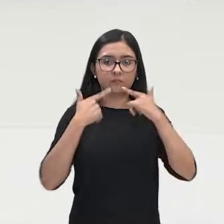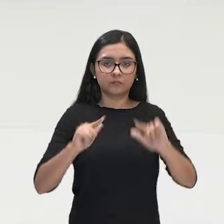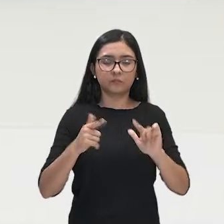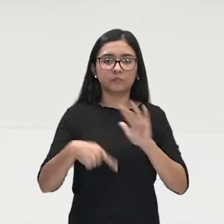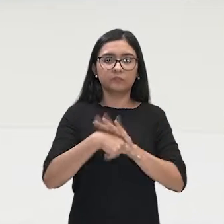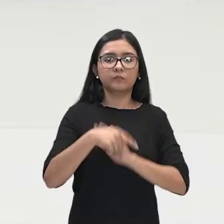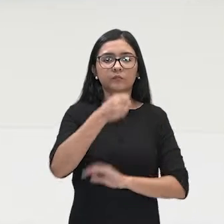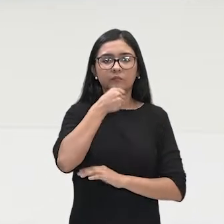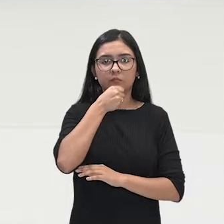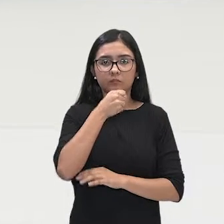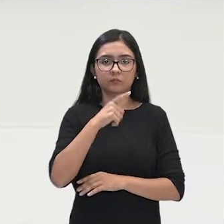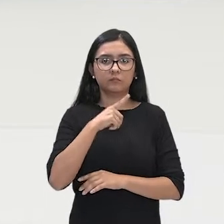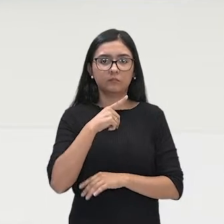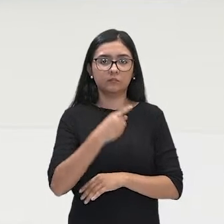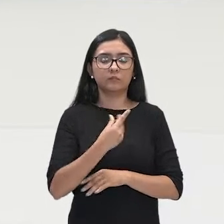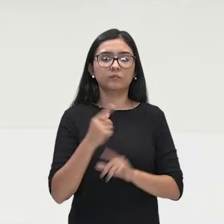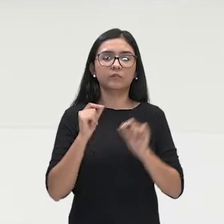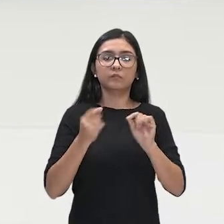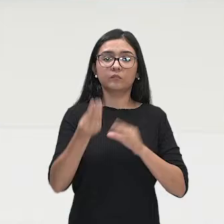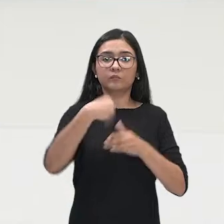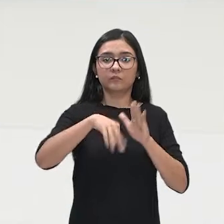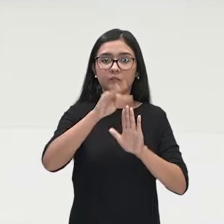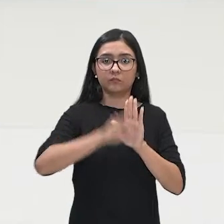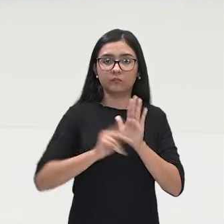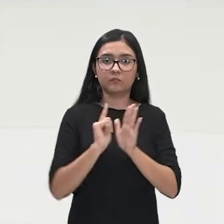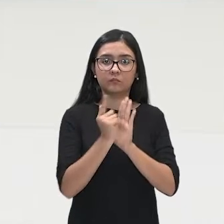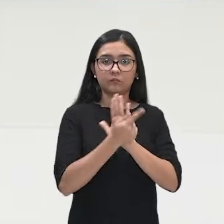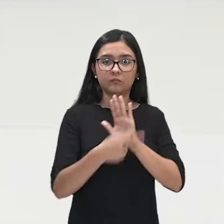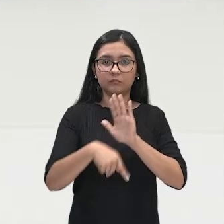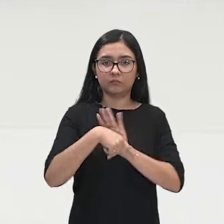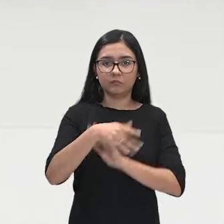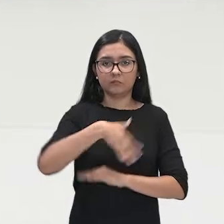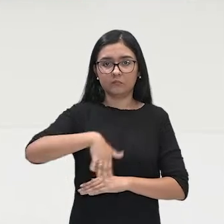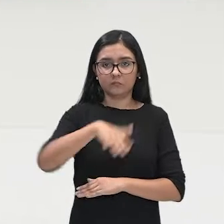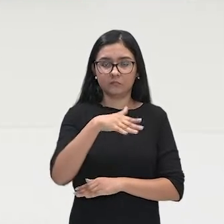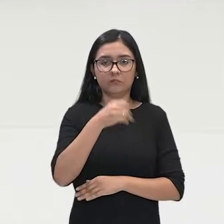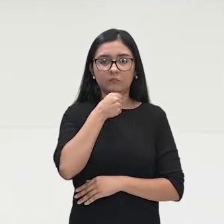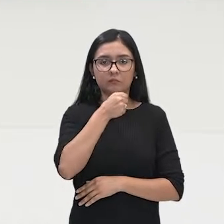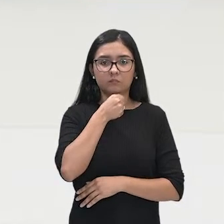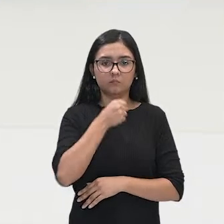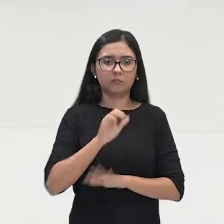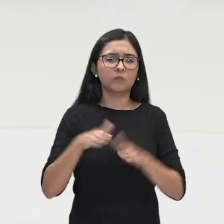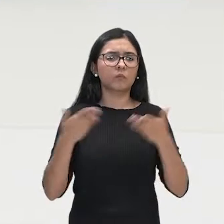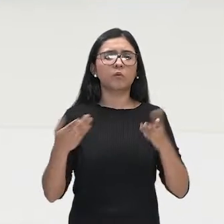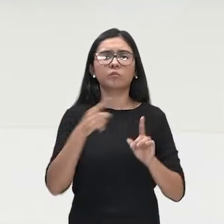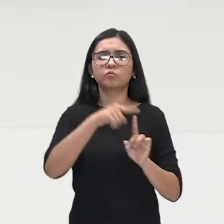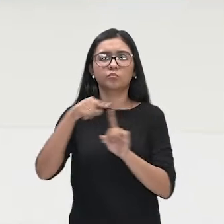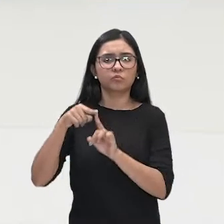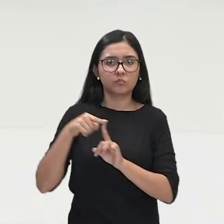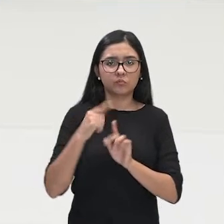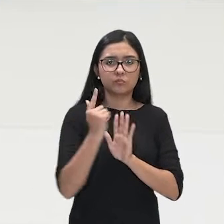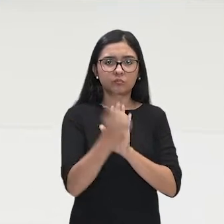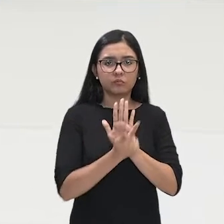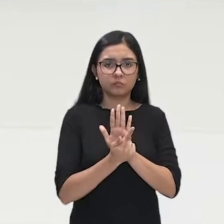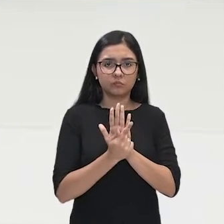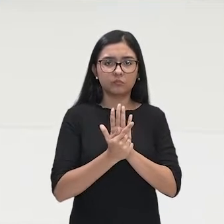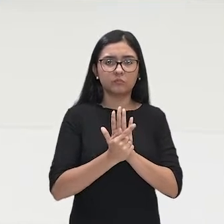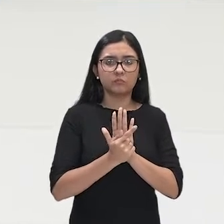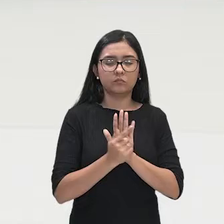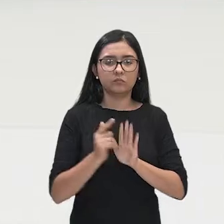está presente nos textos do gênero jornalístico. Quais são esses gêneros jornalísticos